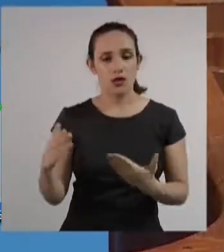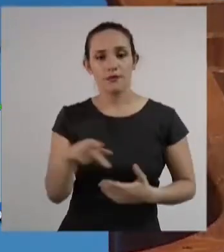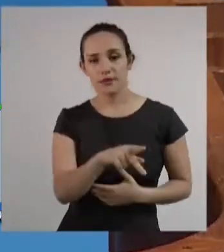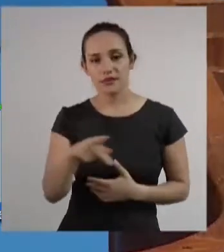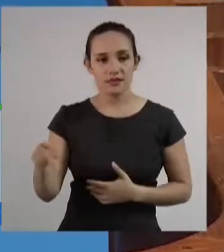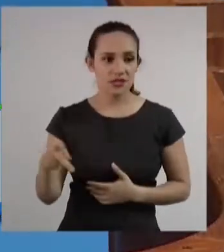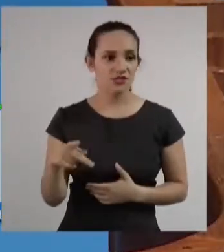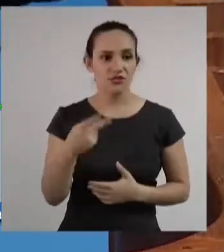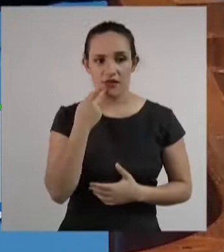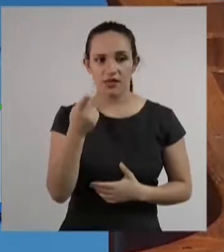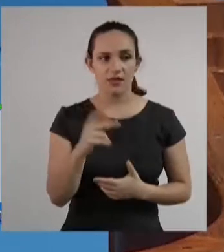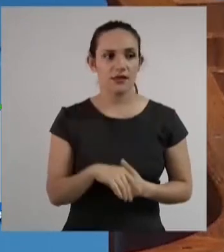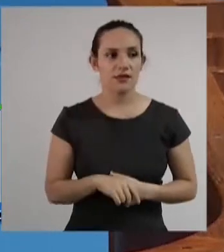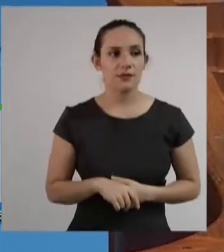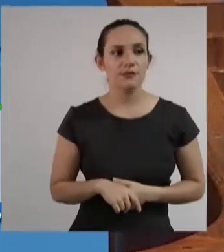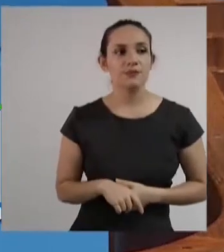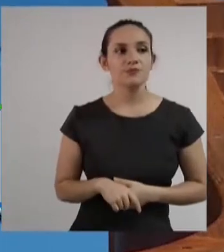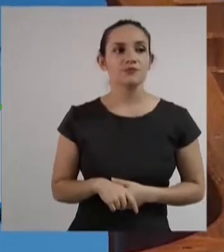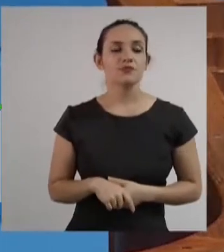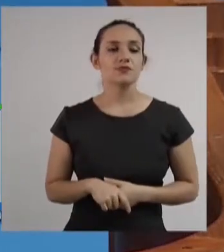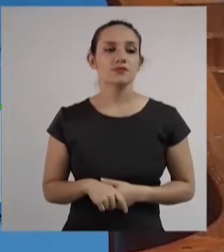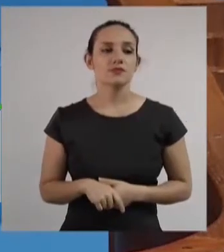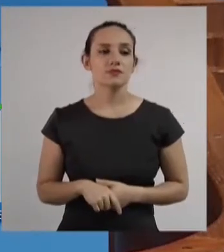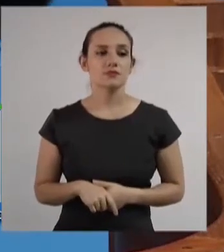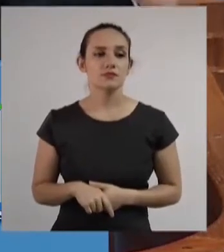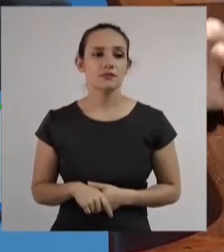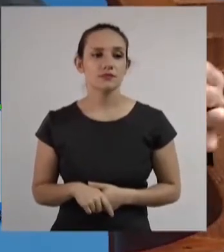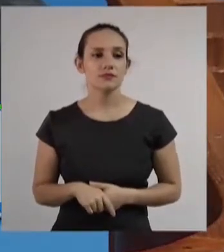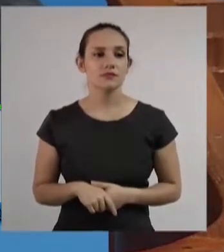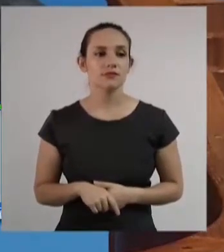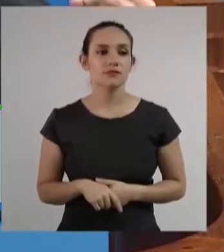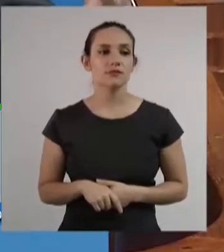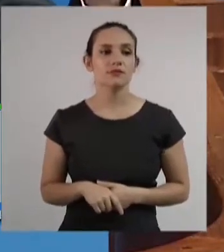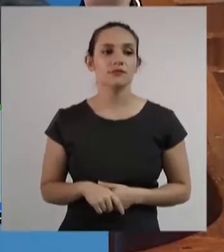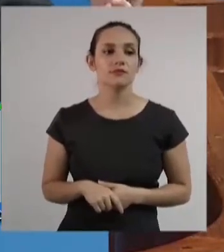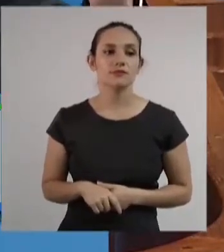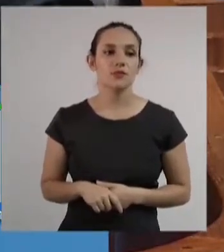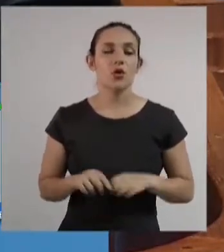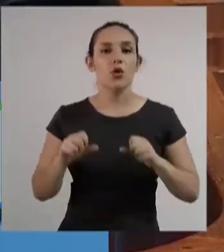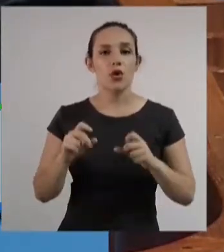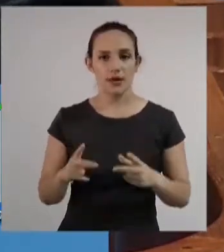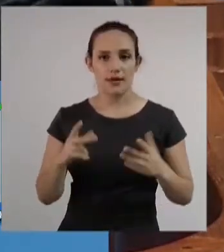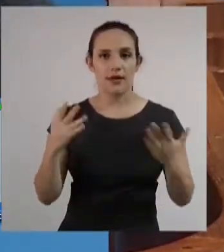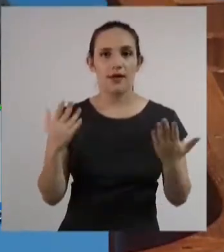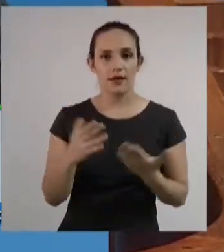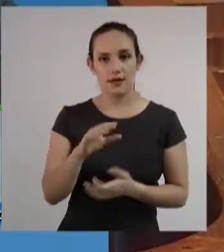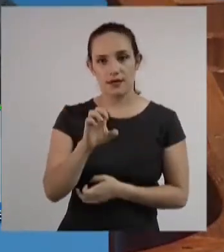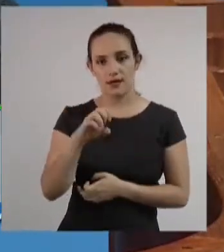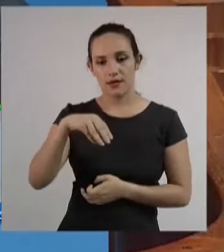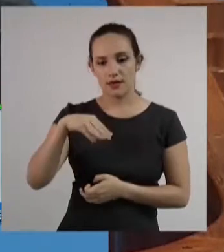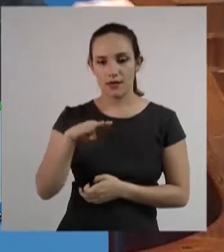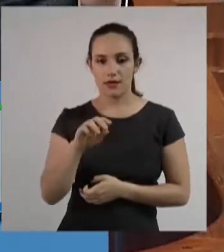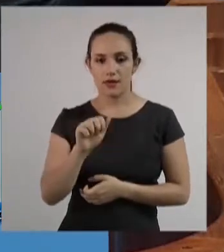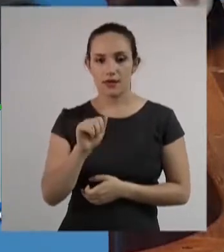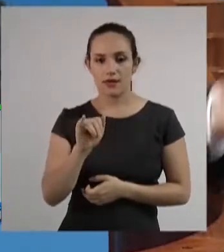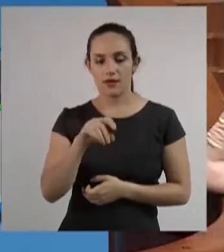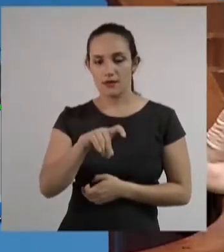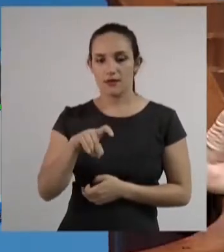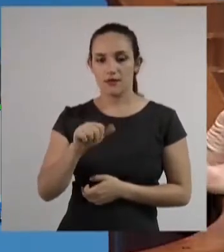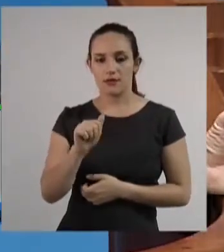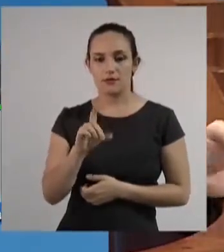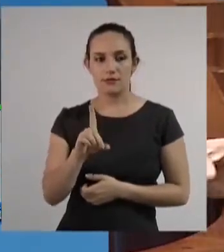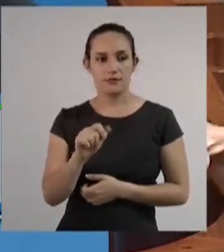assim, vamos transferir a embaixada do Brasil em Israel de